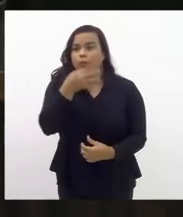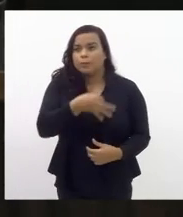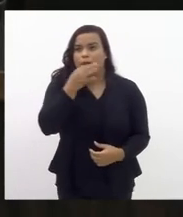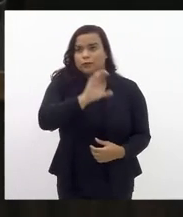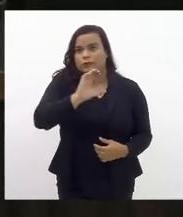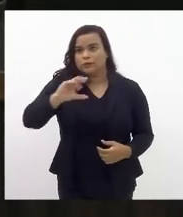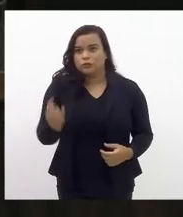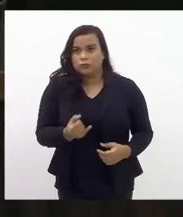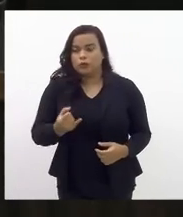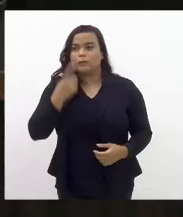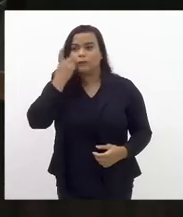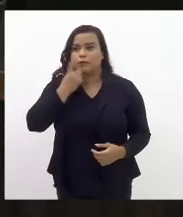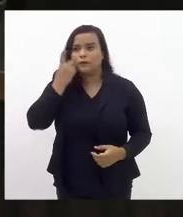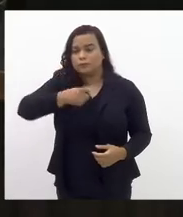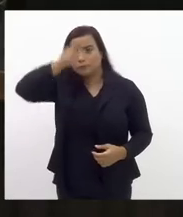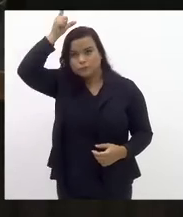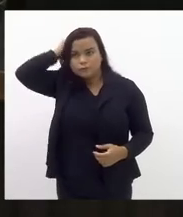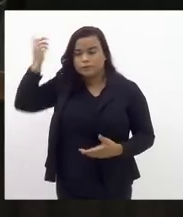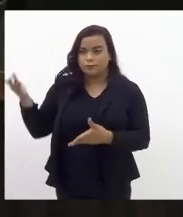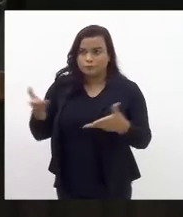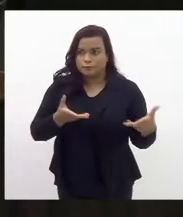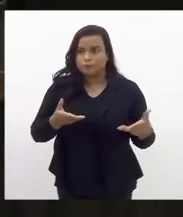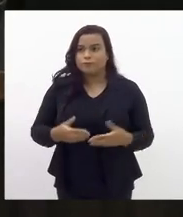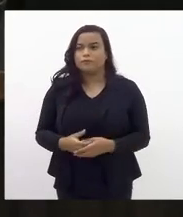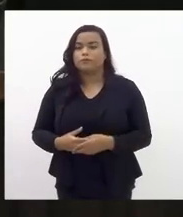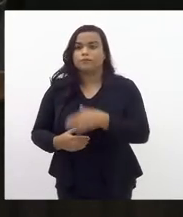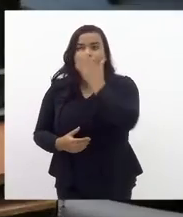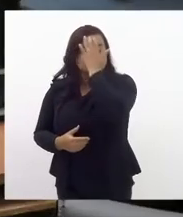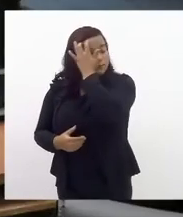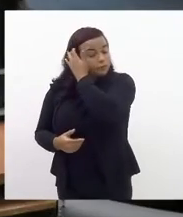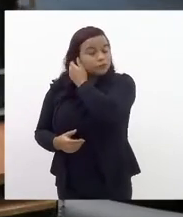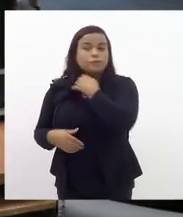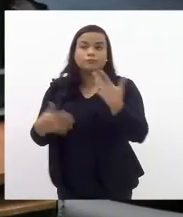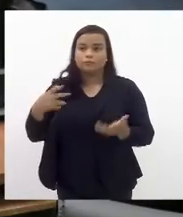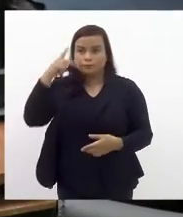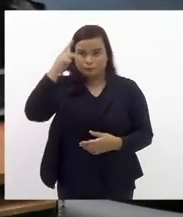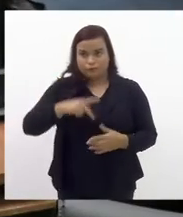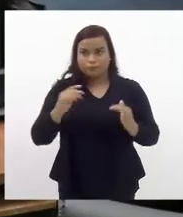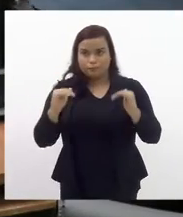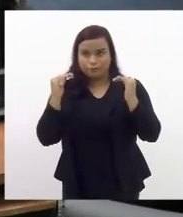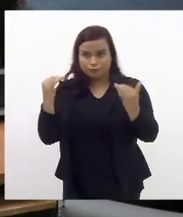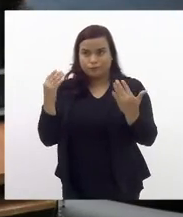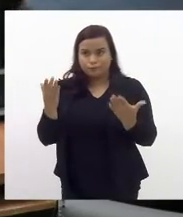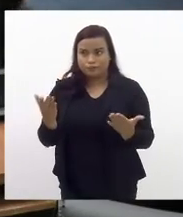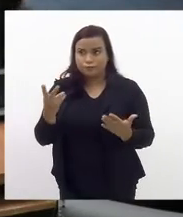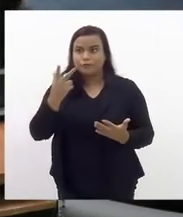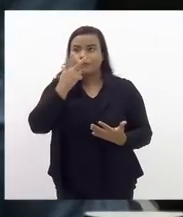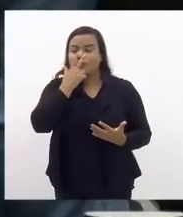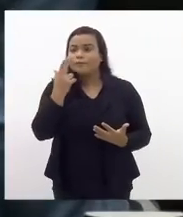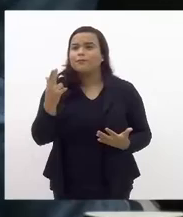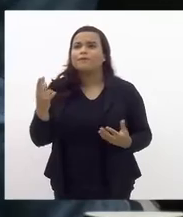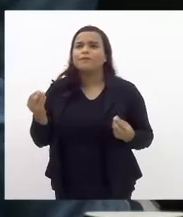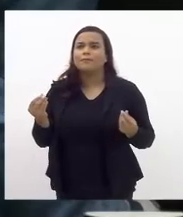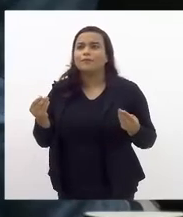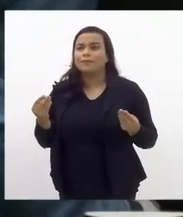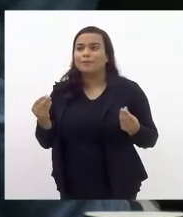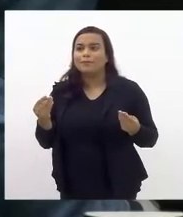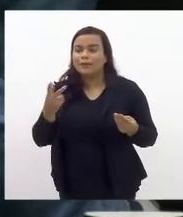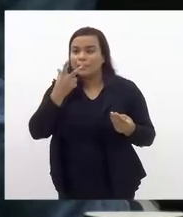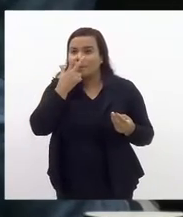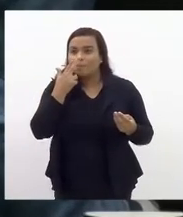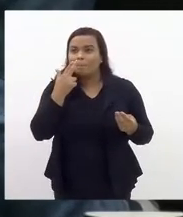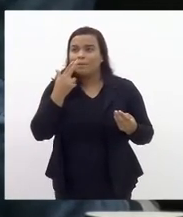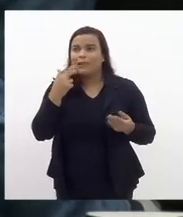Constituição e Justiça, deputado Luiz Paulo. Senhora Presidente, parece até